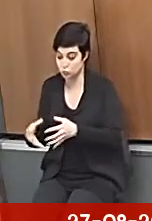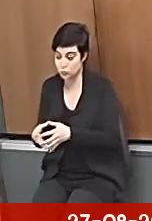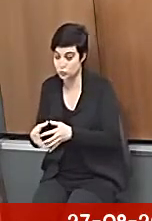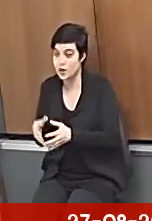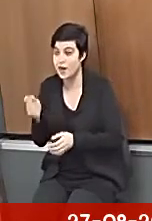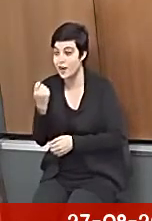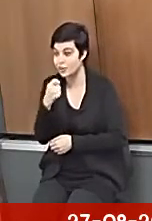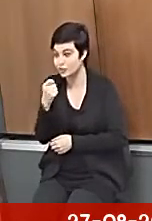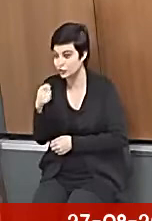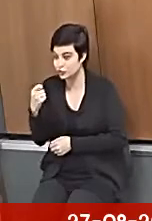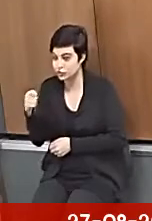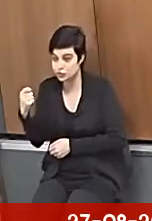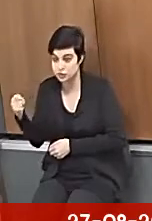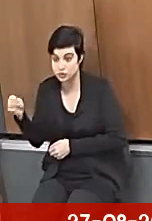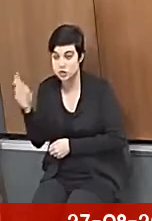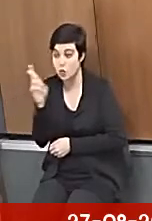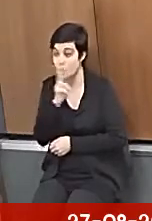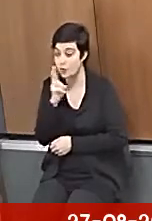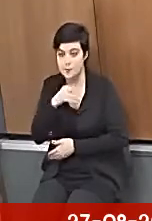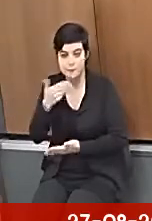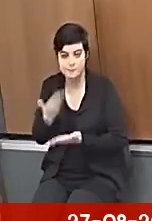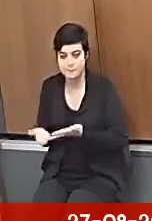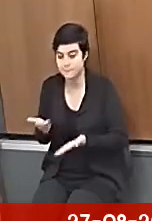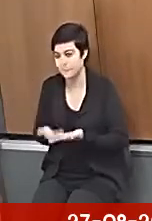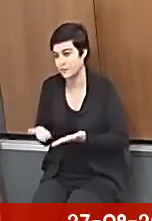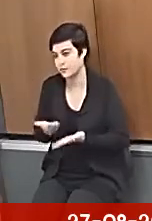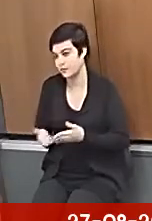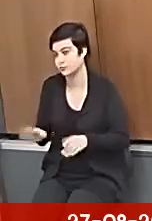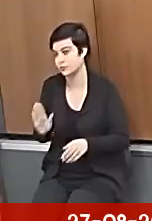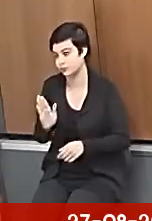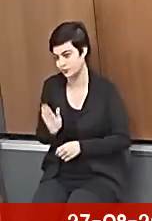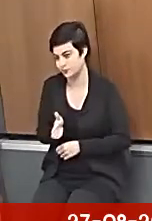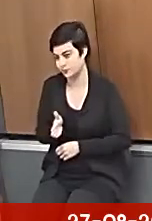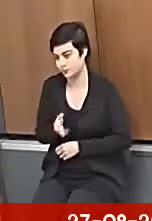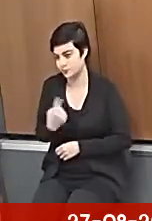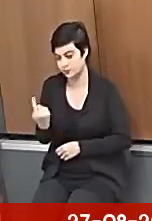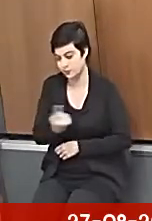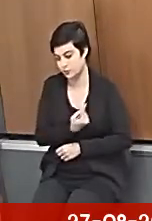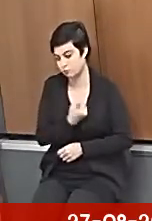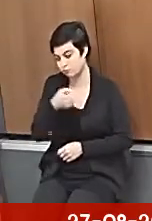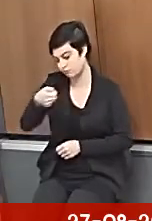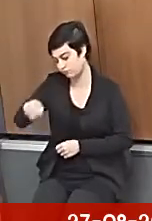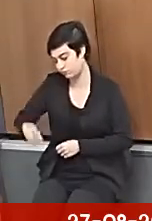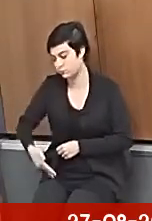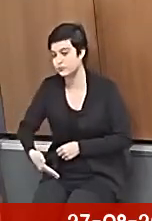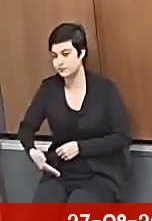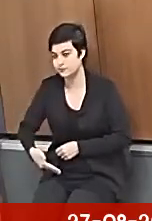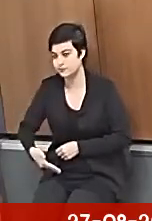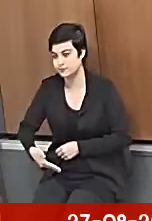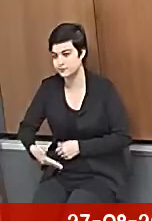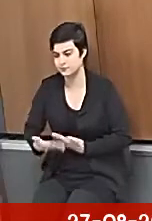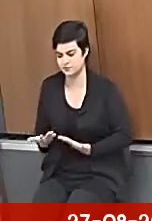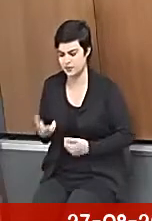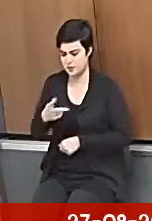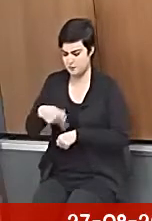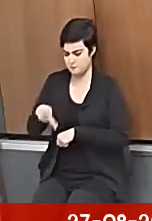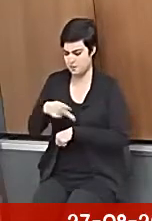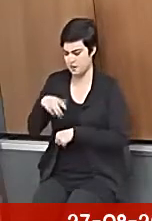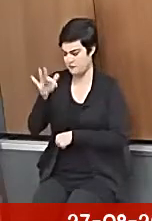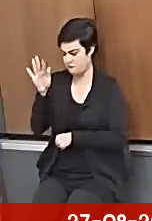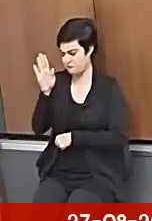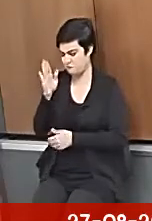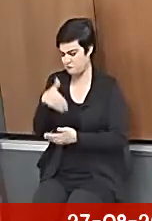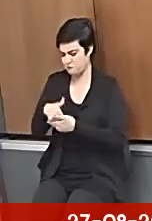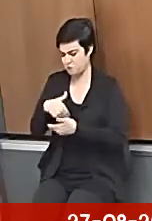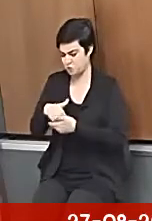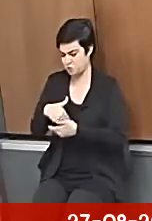o crânio rússia turquia japão e até austrália então a gente faz essa reflexão que país do futebol é esse